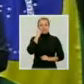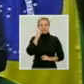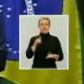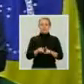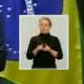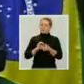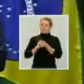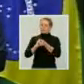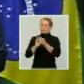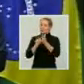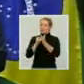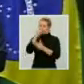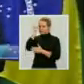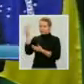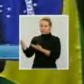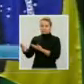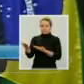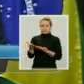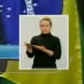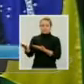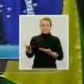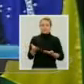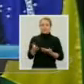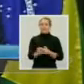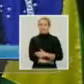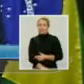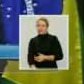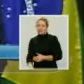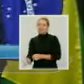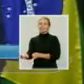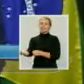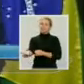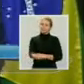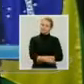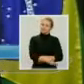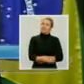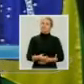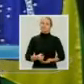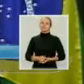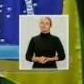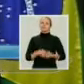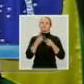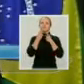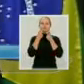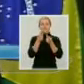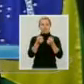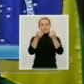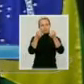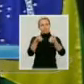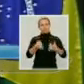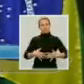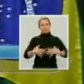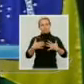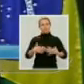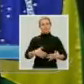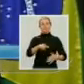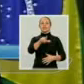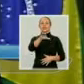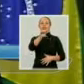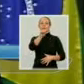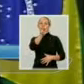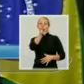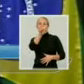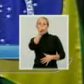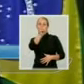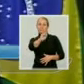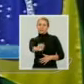cumprimentar todos os presentes, as crianças que estão aqui, e dizer que Luiz Braile merece